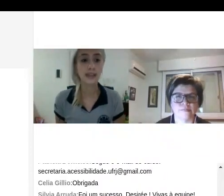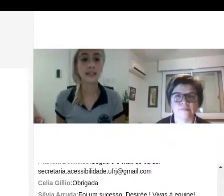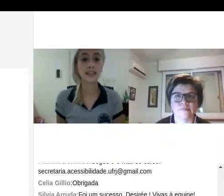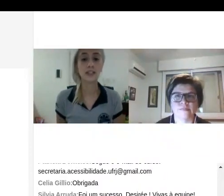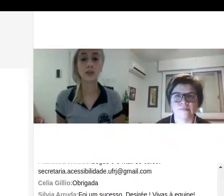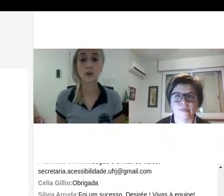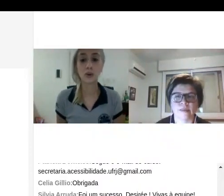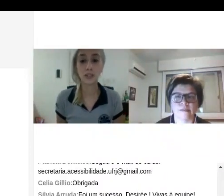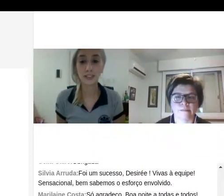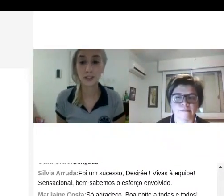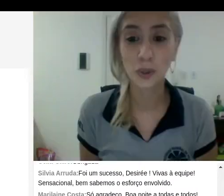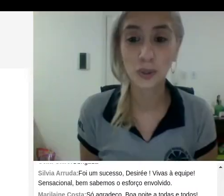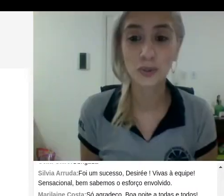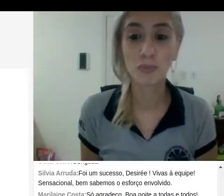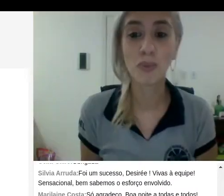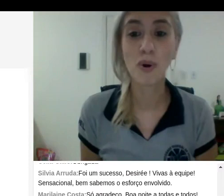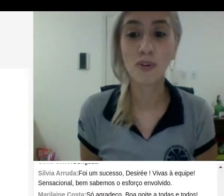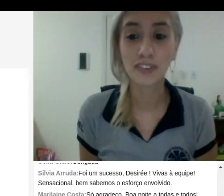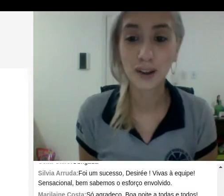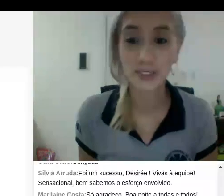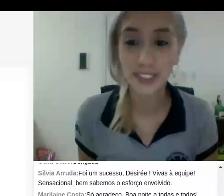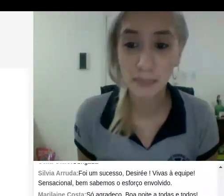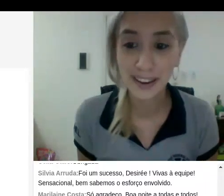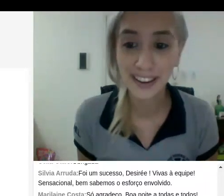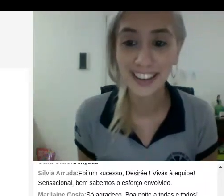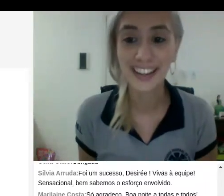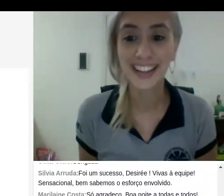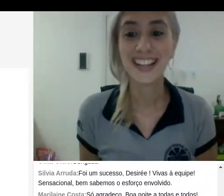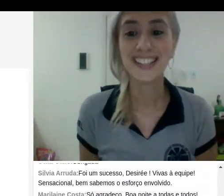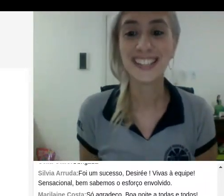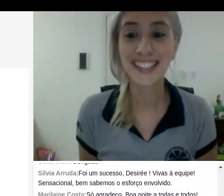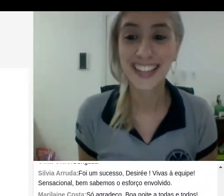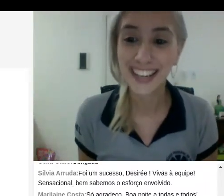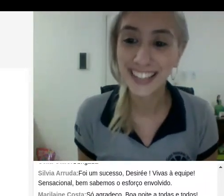Desejo a todas e todos um bom final de semana, descansem.